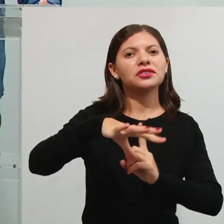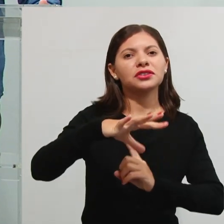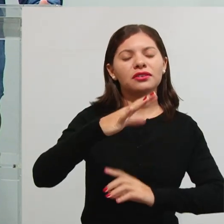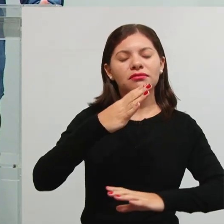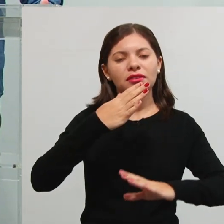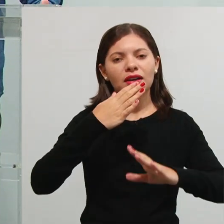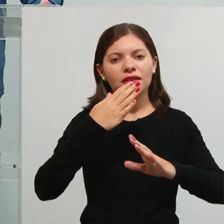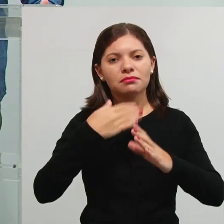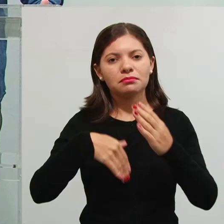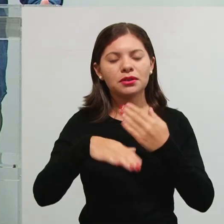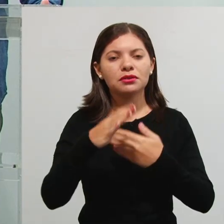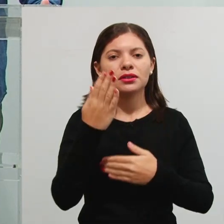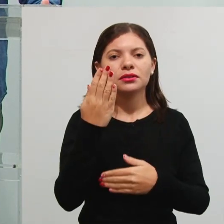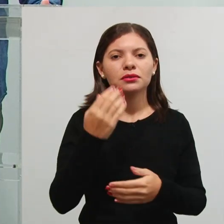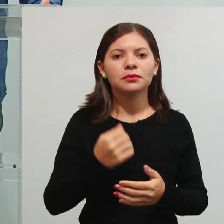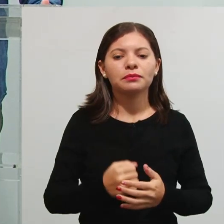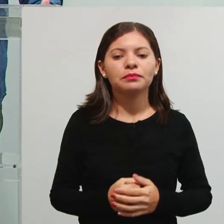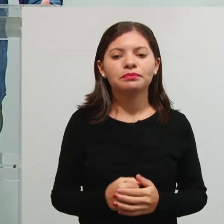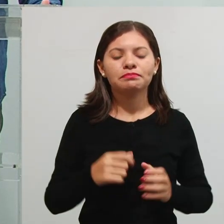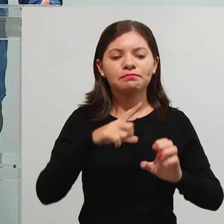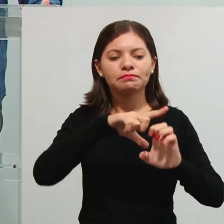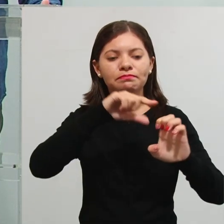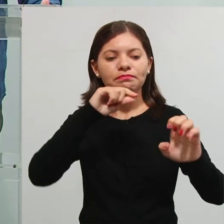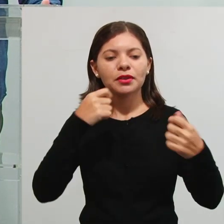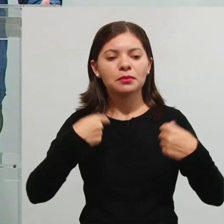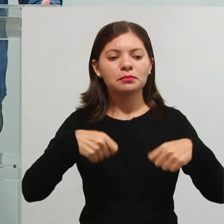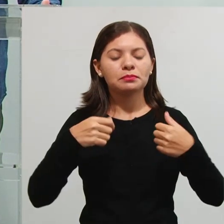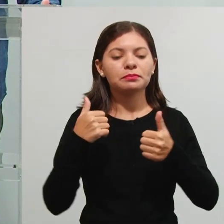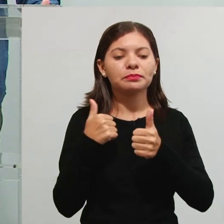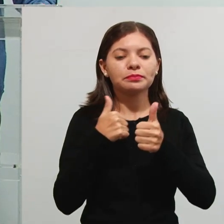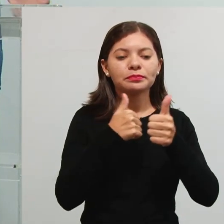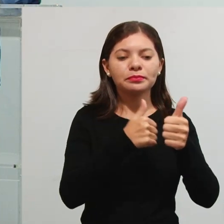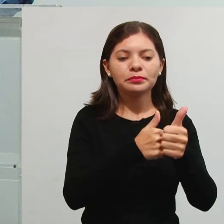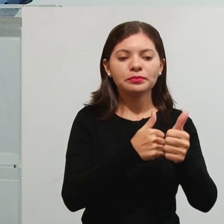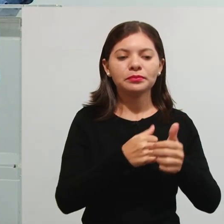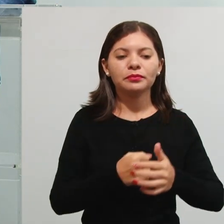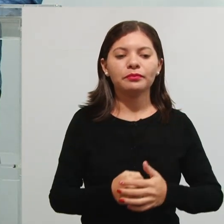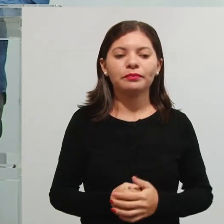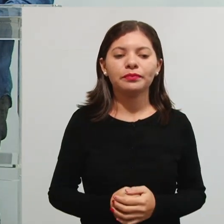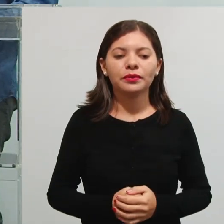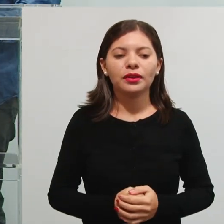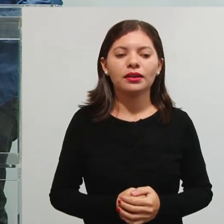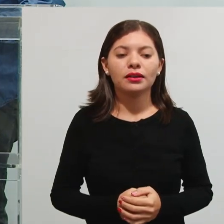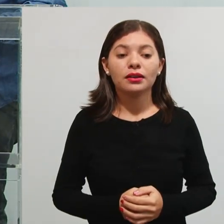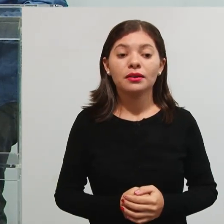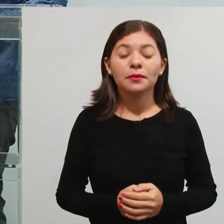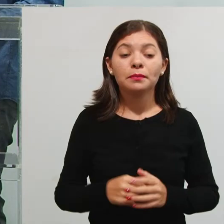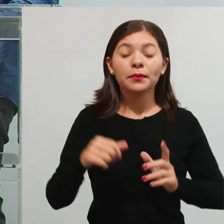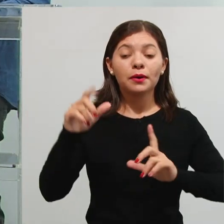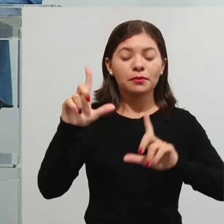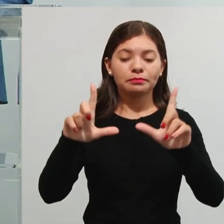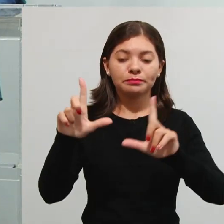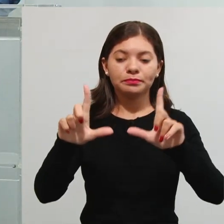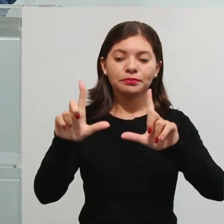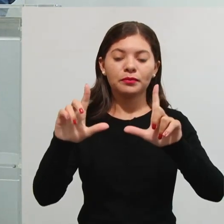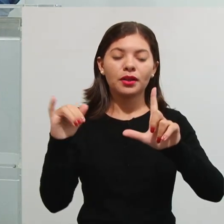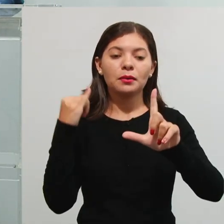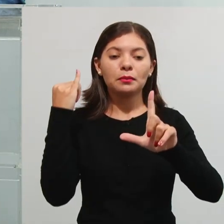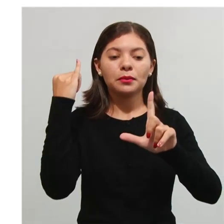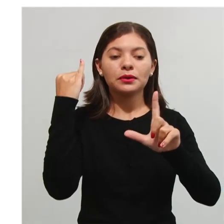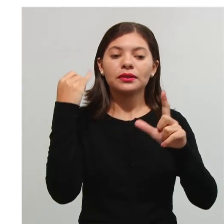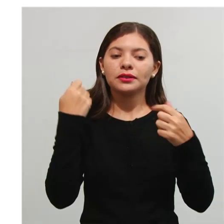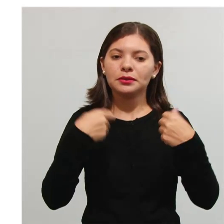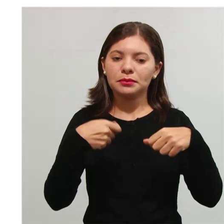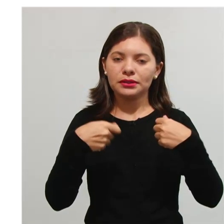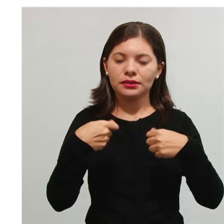o empreendedorismo ele precisa acompanhar essa evolução. Beleza? Olha só, outro ponto importante que merece destaque aqui